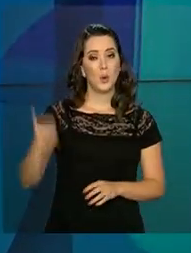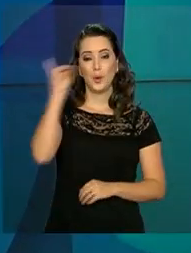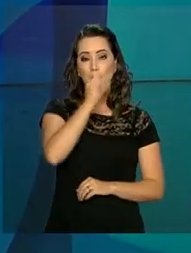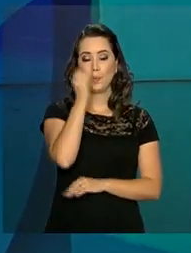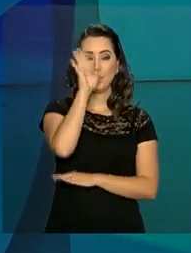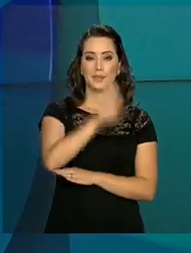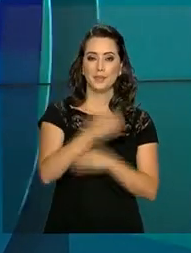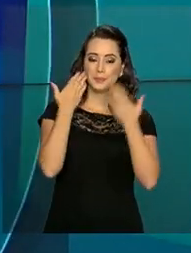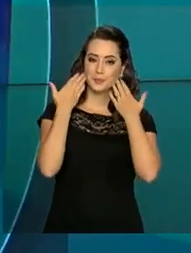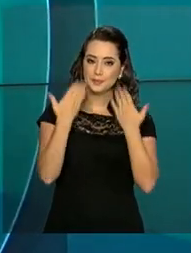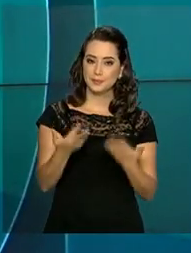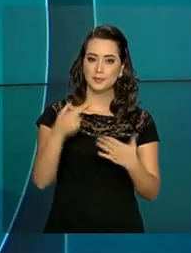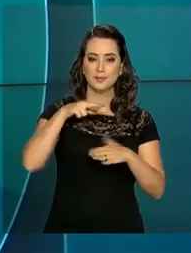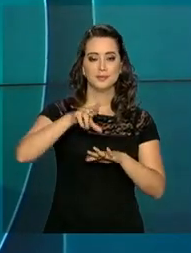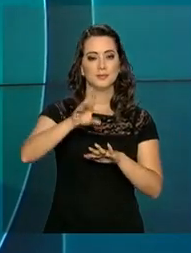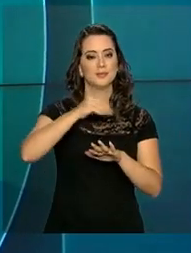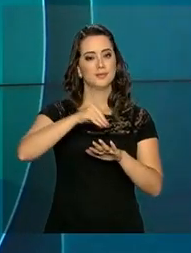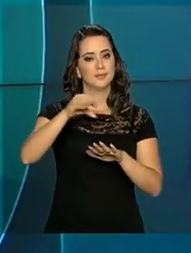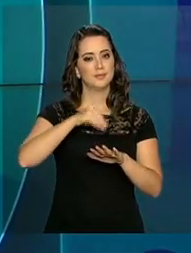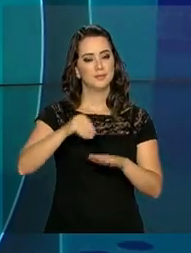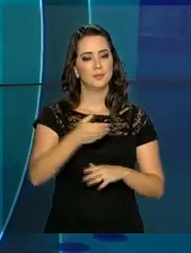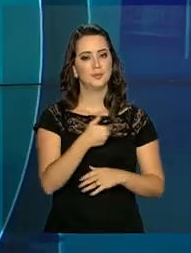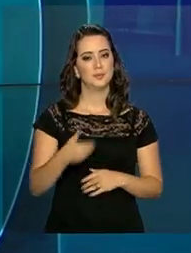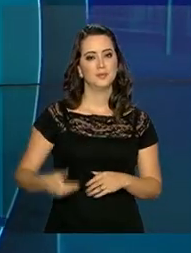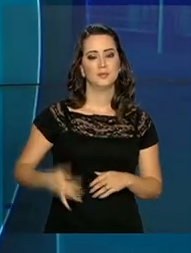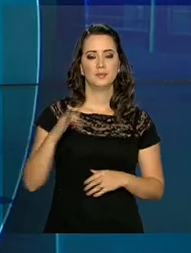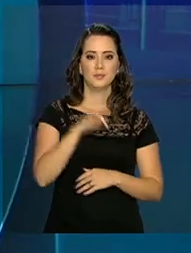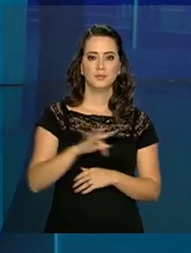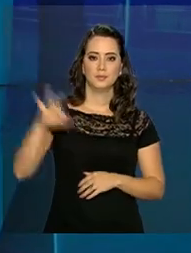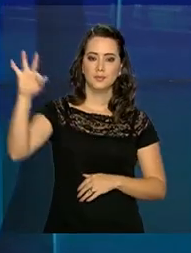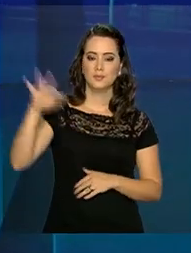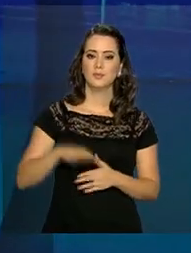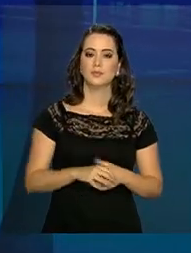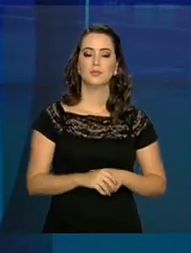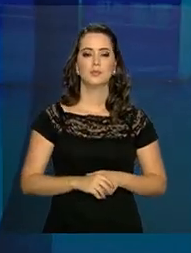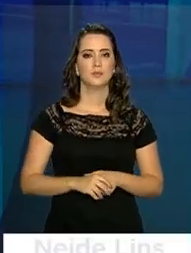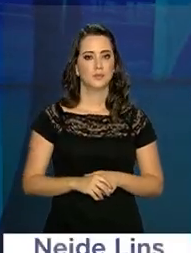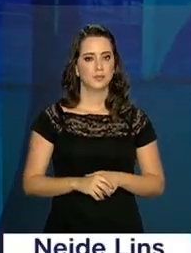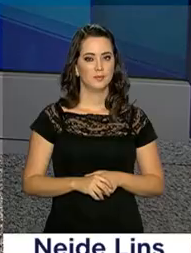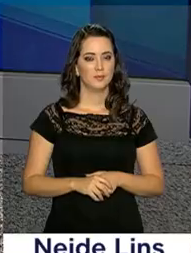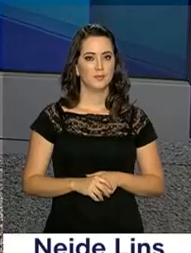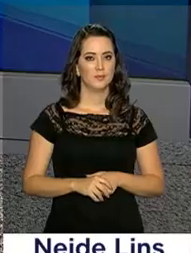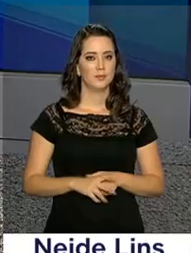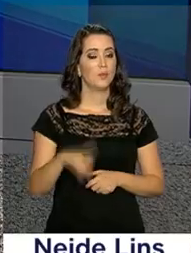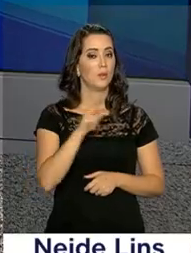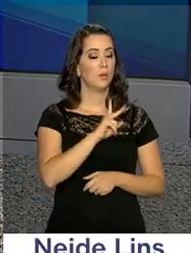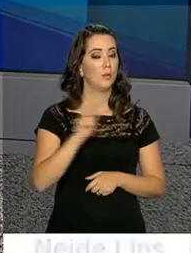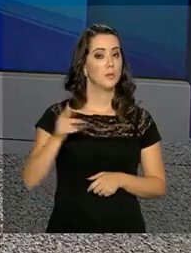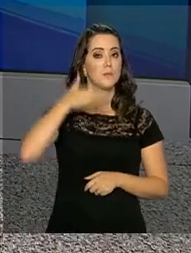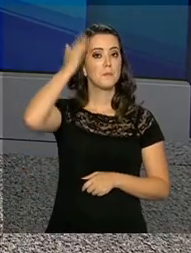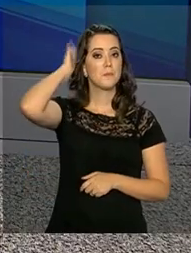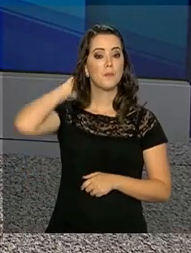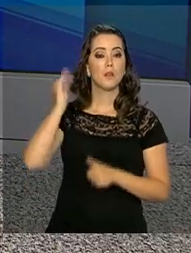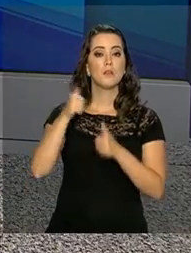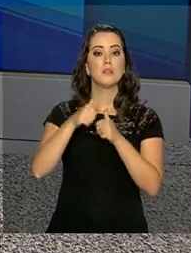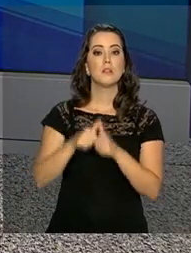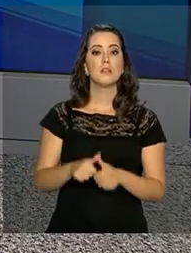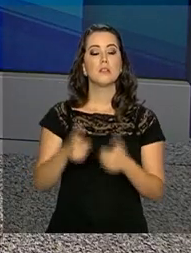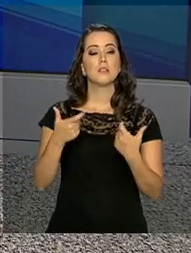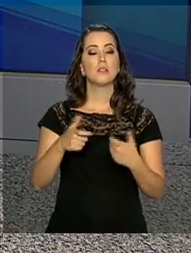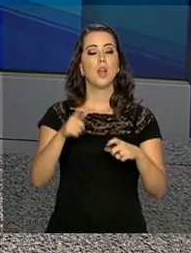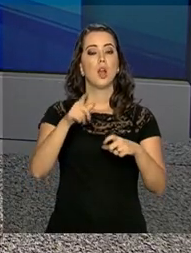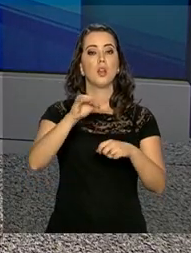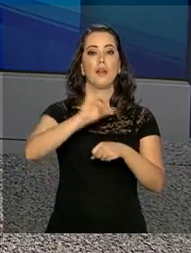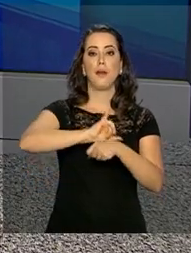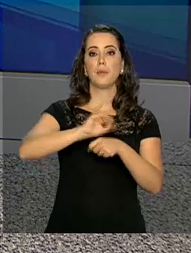Olá, boa tarde. Estamos de volta com o repórter NBR e as notícias do governo federal. O presidente Michel Temer está em